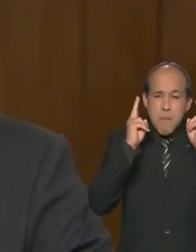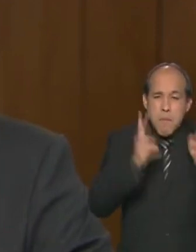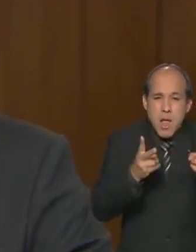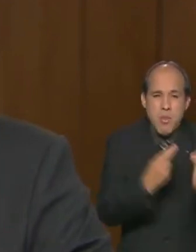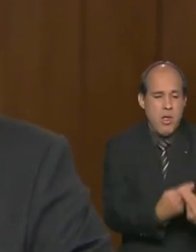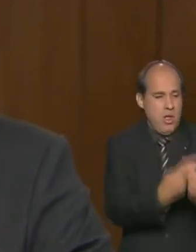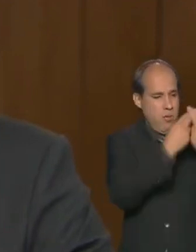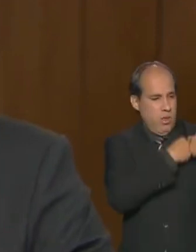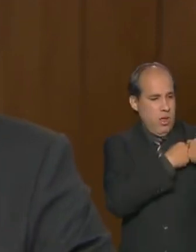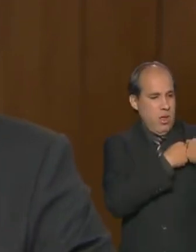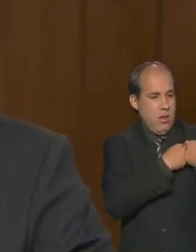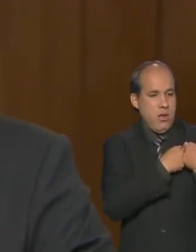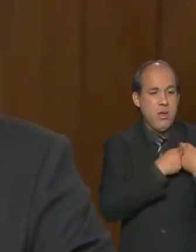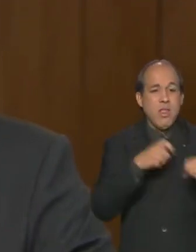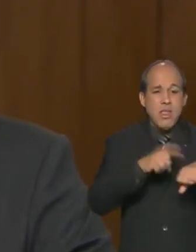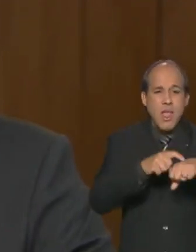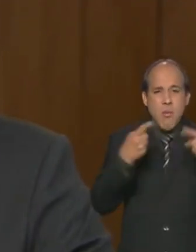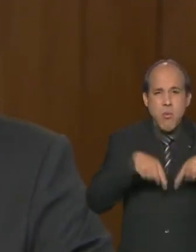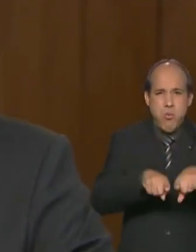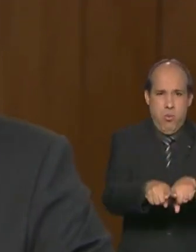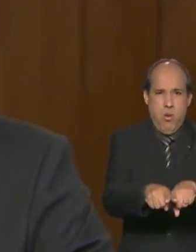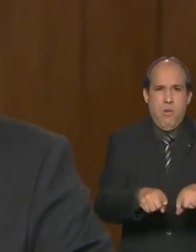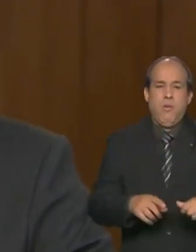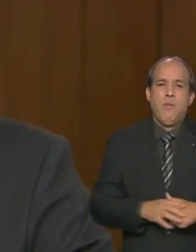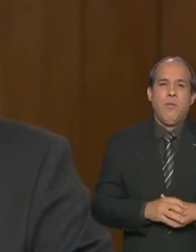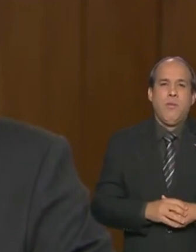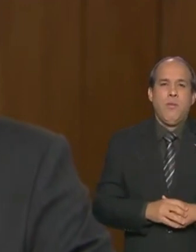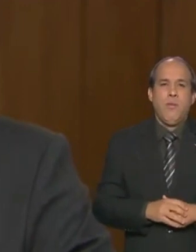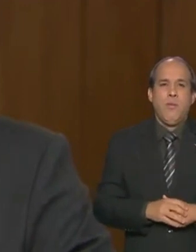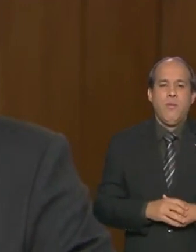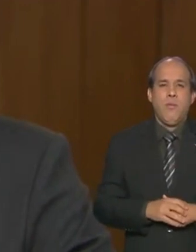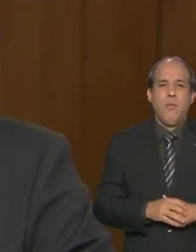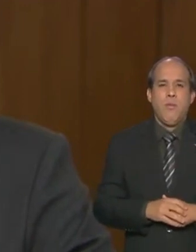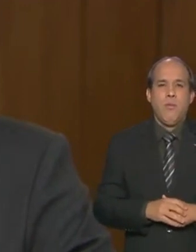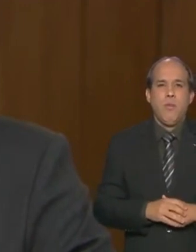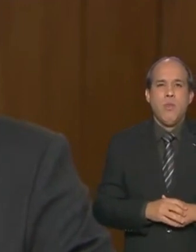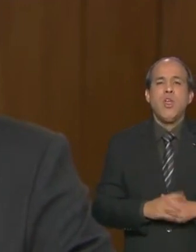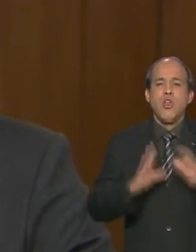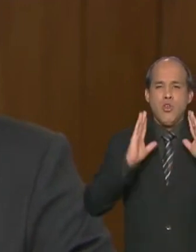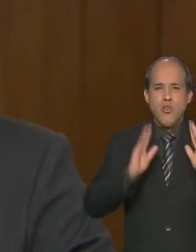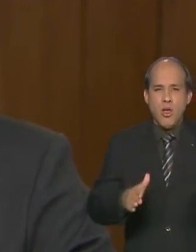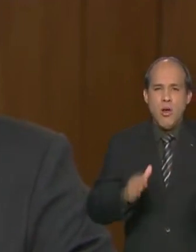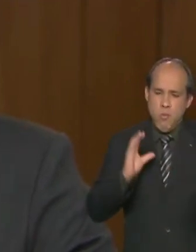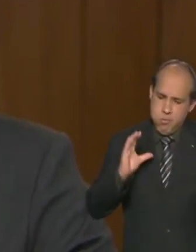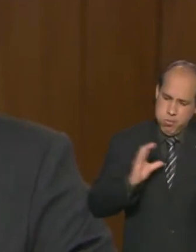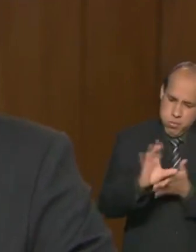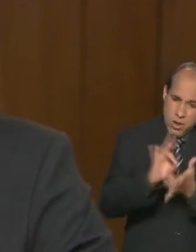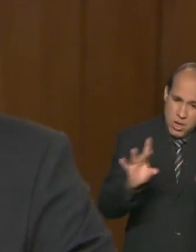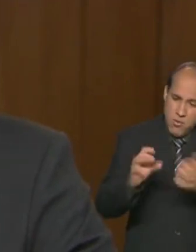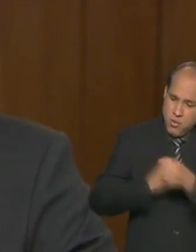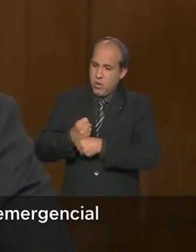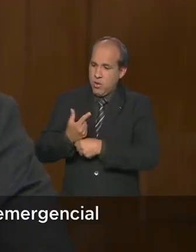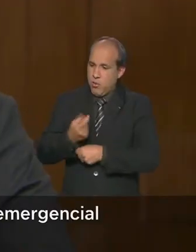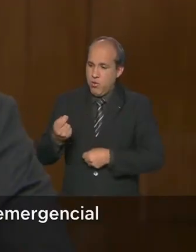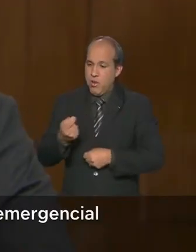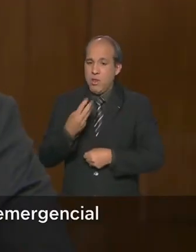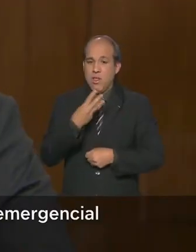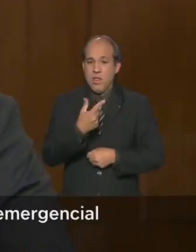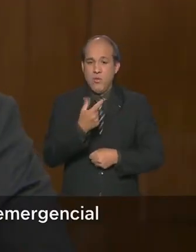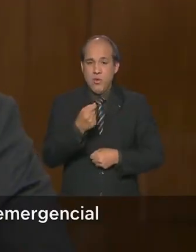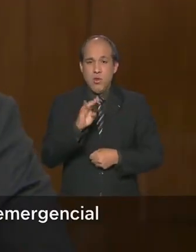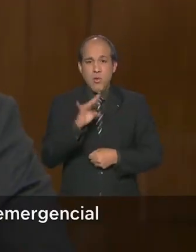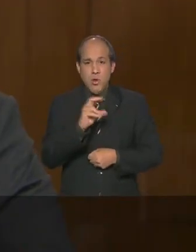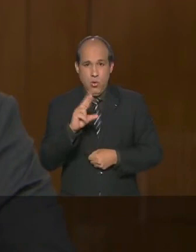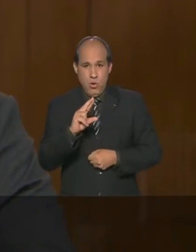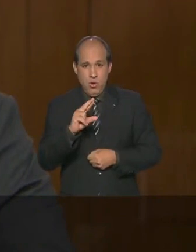números atuais indicam que era tudo mentira e que o país estava precisando mesmo era se livrar dos petistas ações